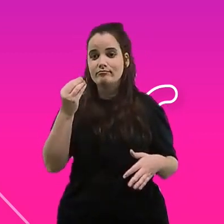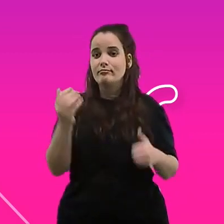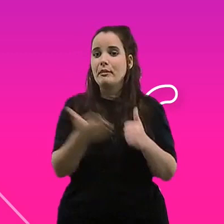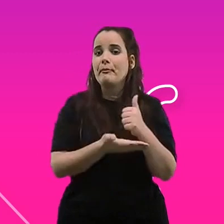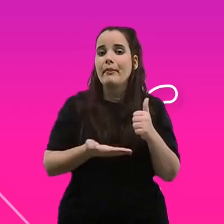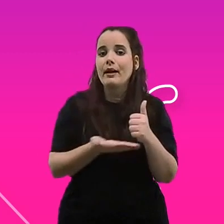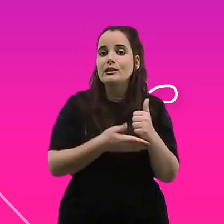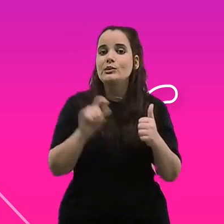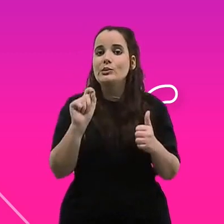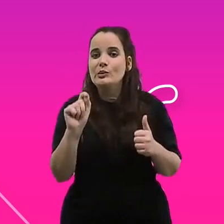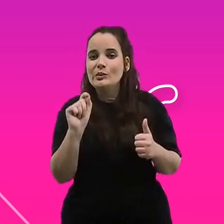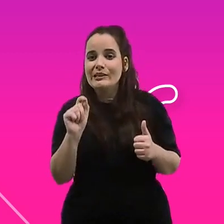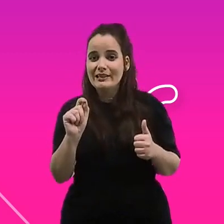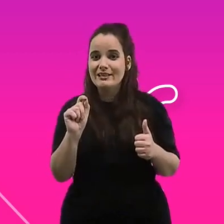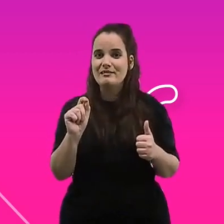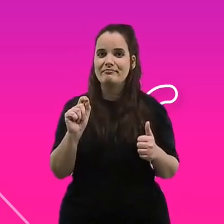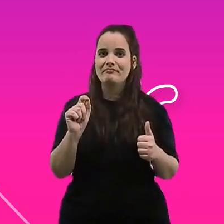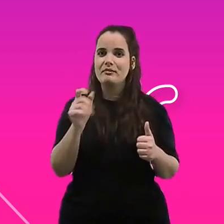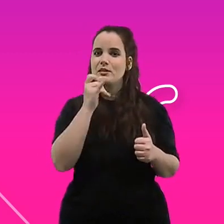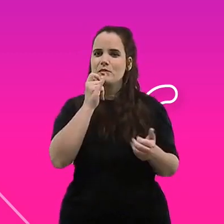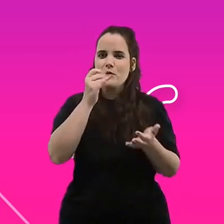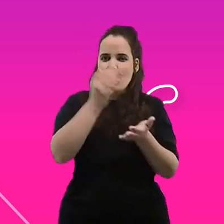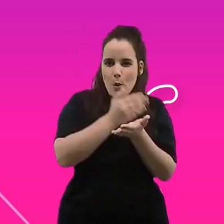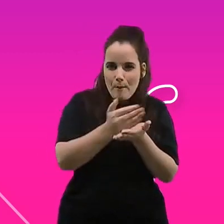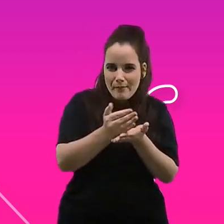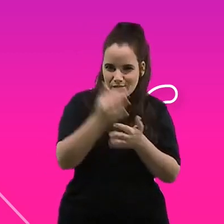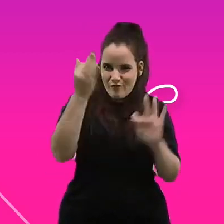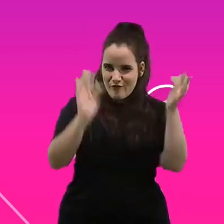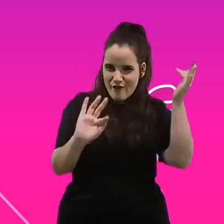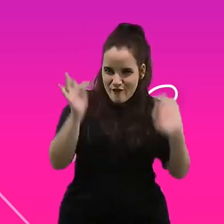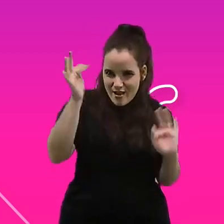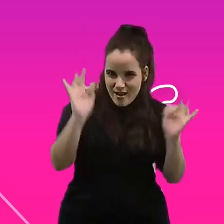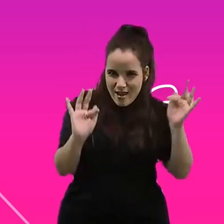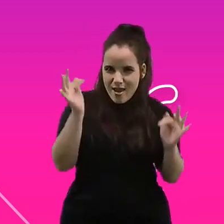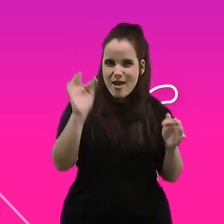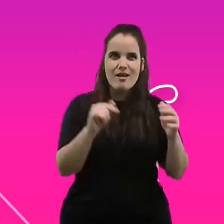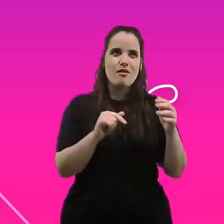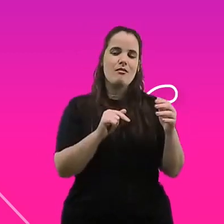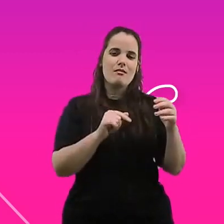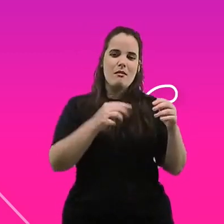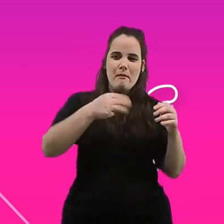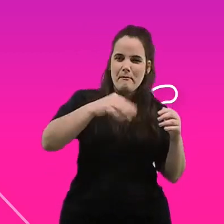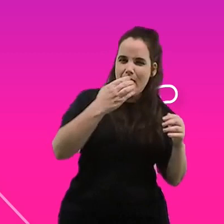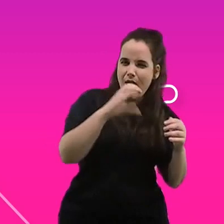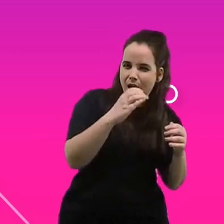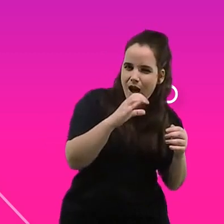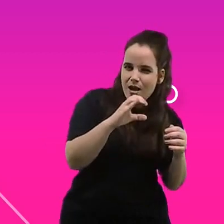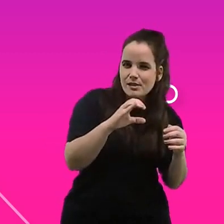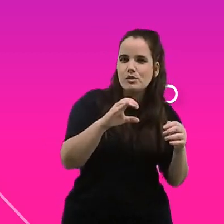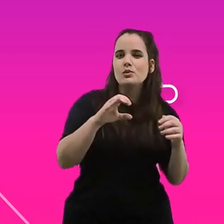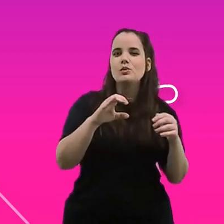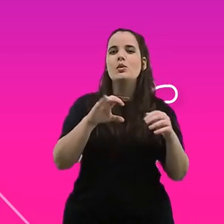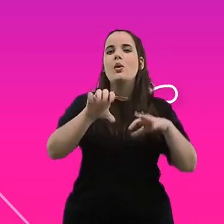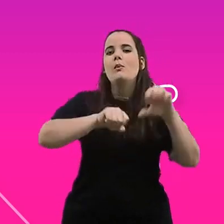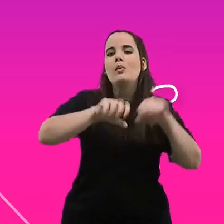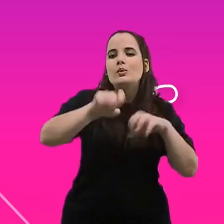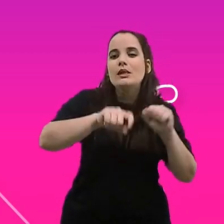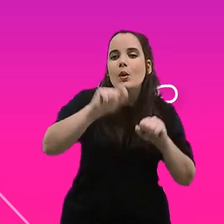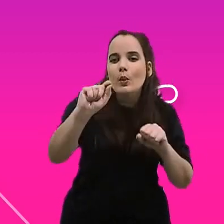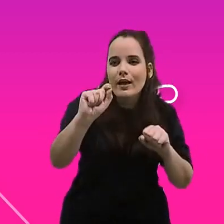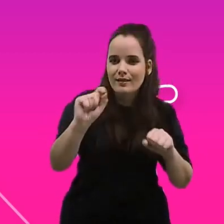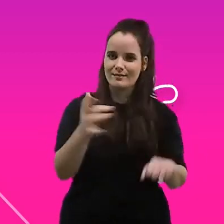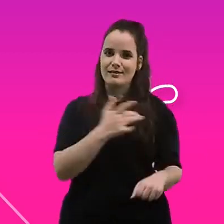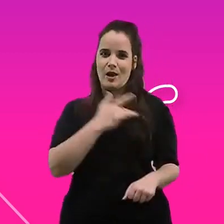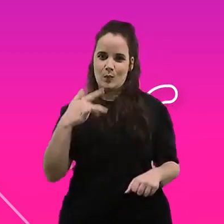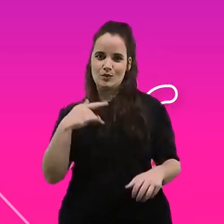foi muito comum a gente ver ali no comecinho, nos meados de março, né, dentro da plataforma, a busca aí por itens de saúde. Então, as pessoas